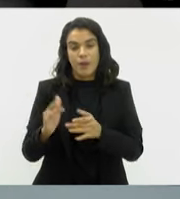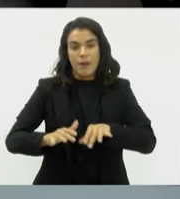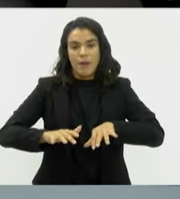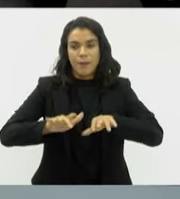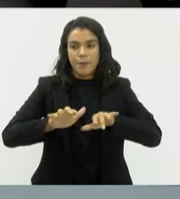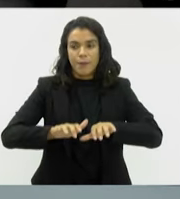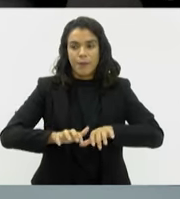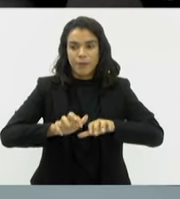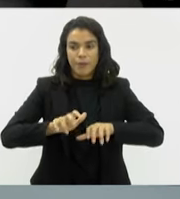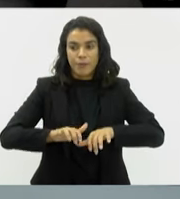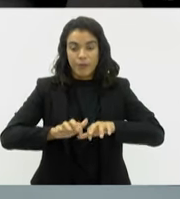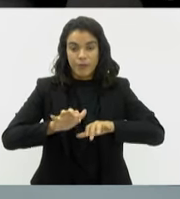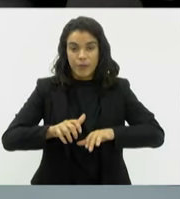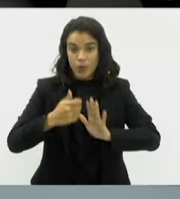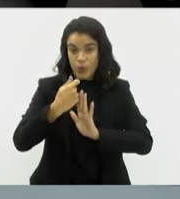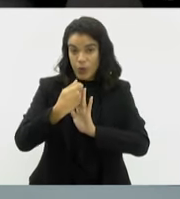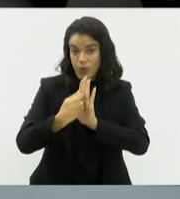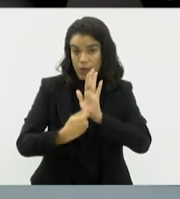redigisse o substitutivo,